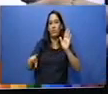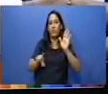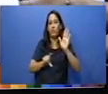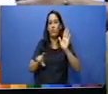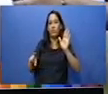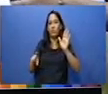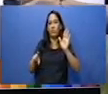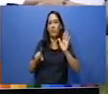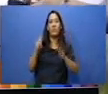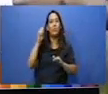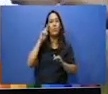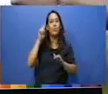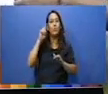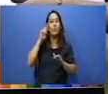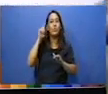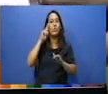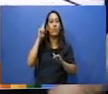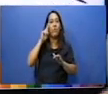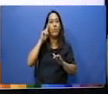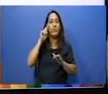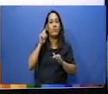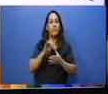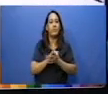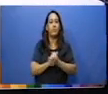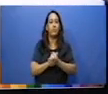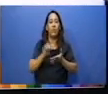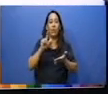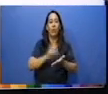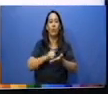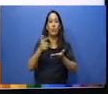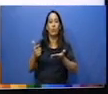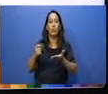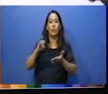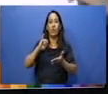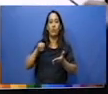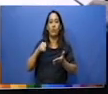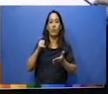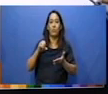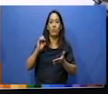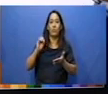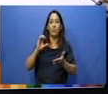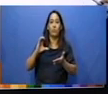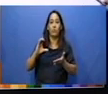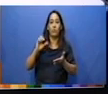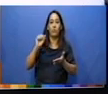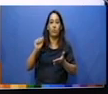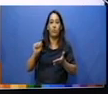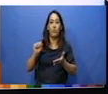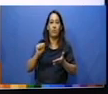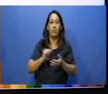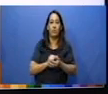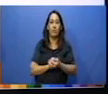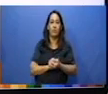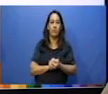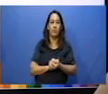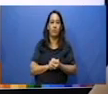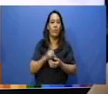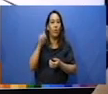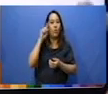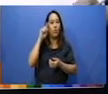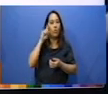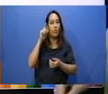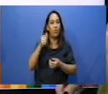e a data, tá? Olha lá, no Jornal Joca Digital Cultura, 16 de abril